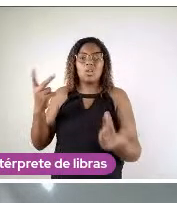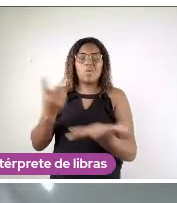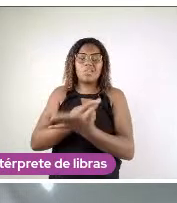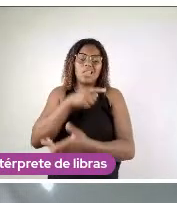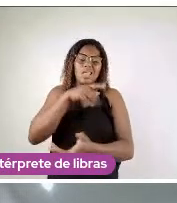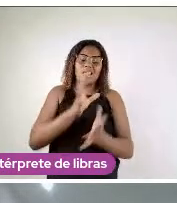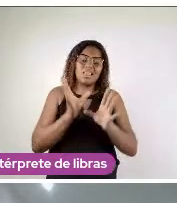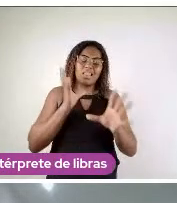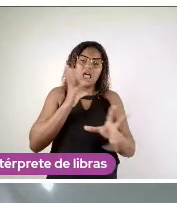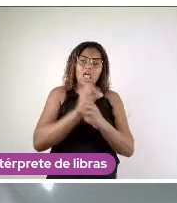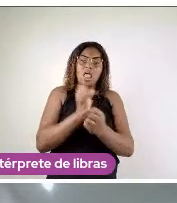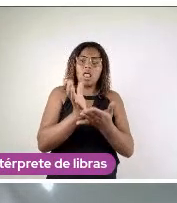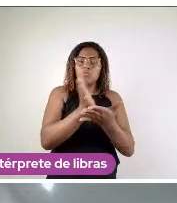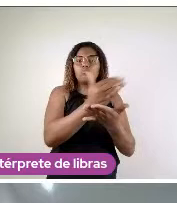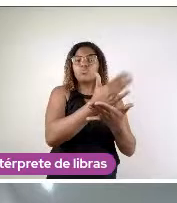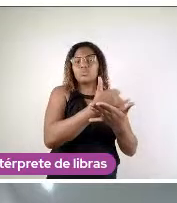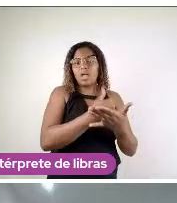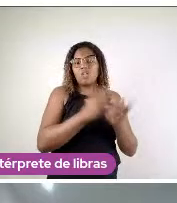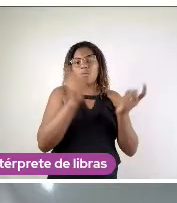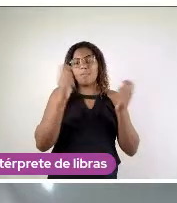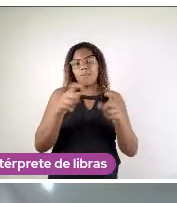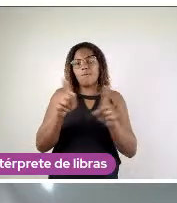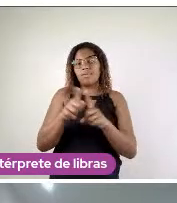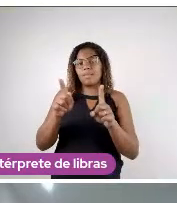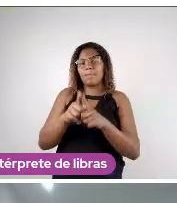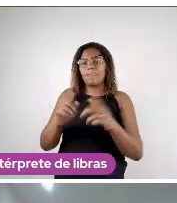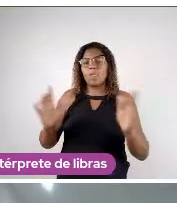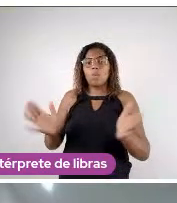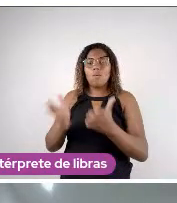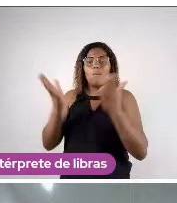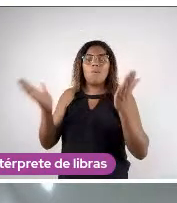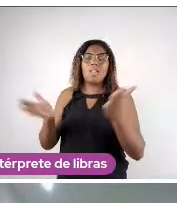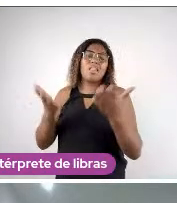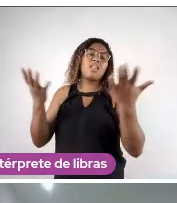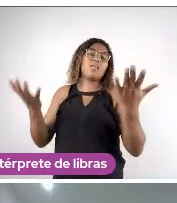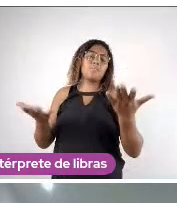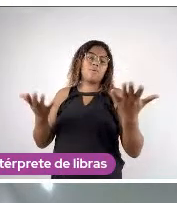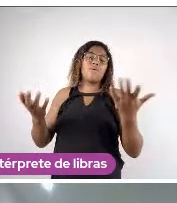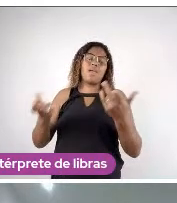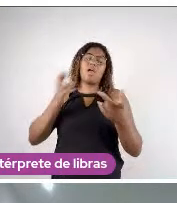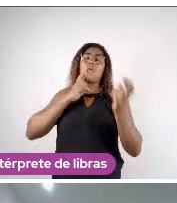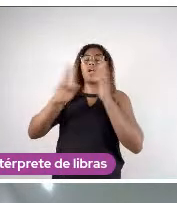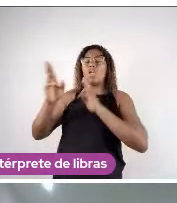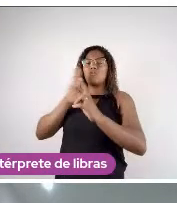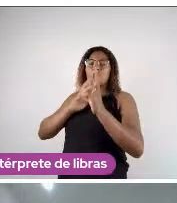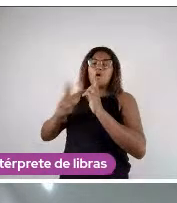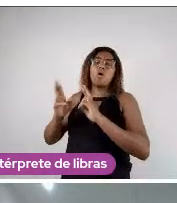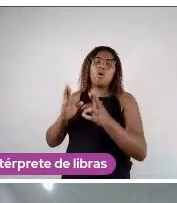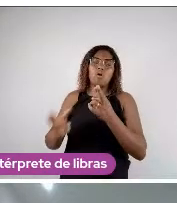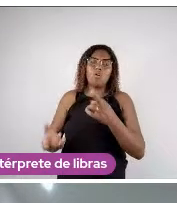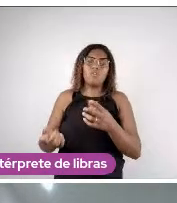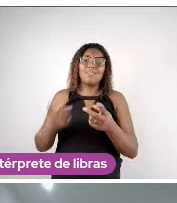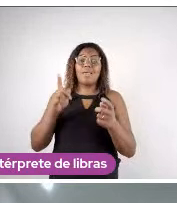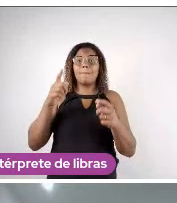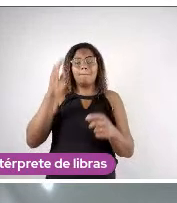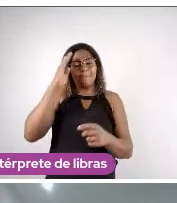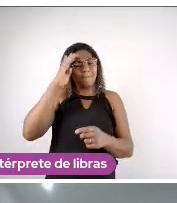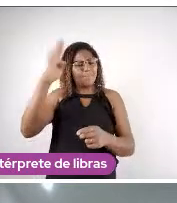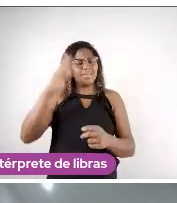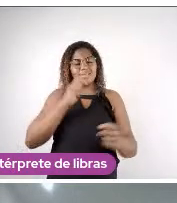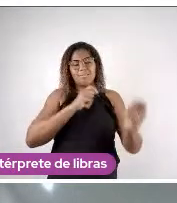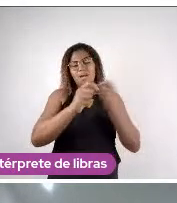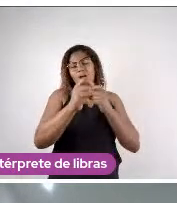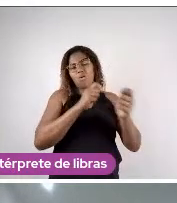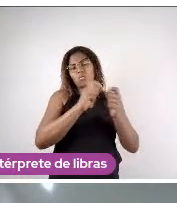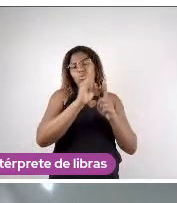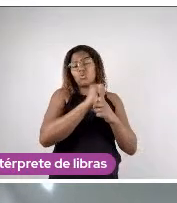também colaborar com a sua tomada de decisão, principalmente no controle social, né? O controle social, a